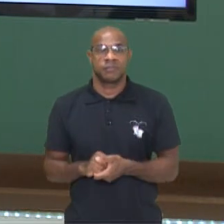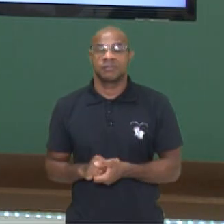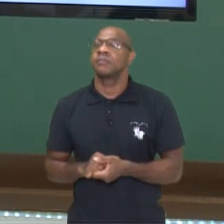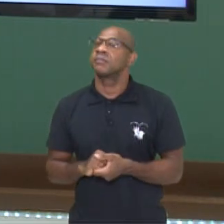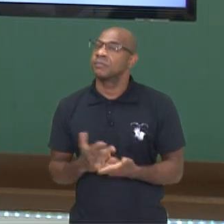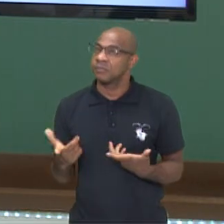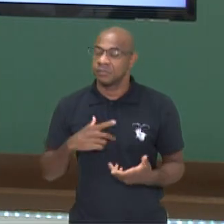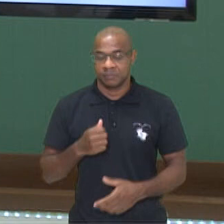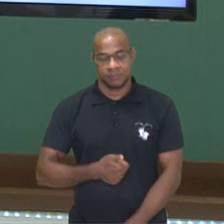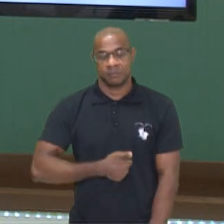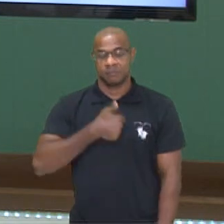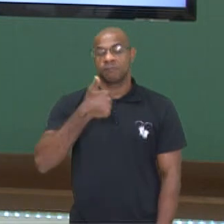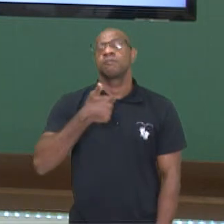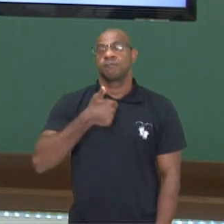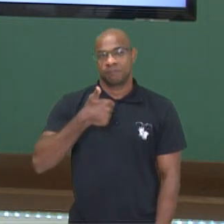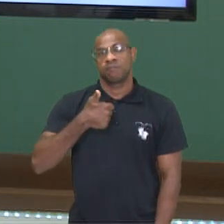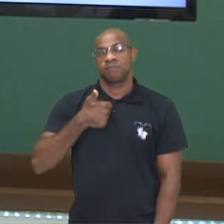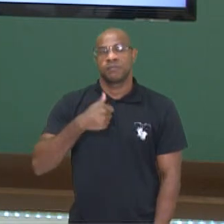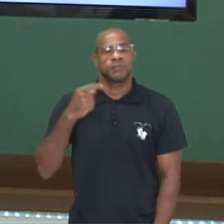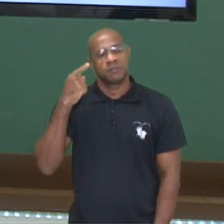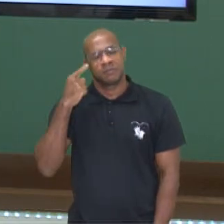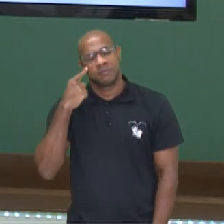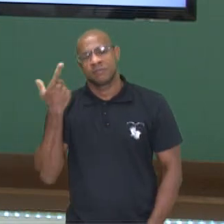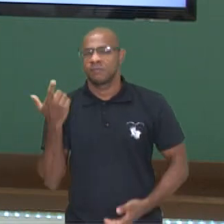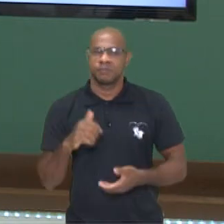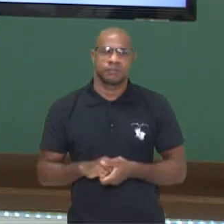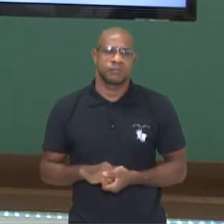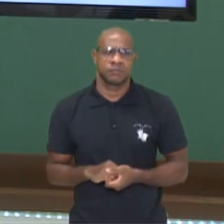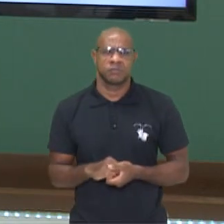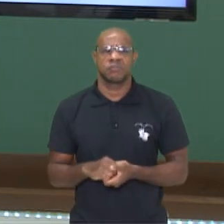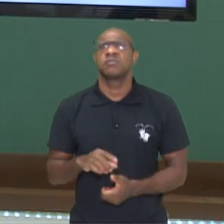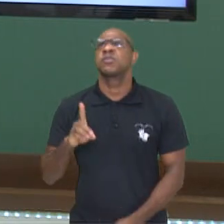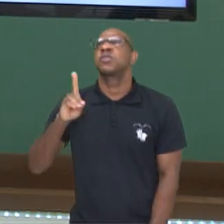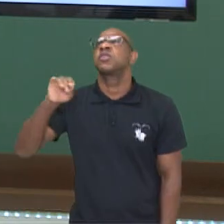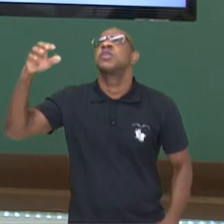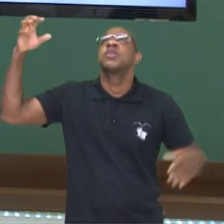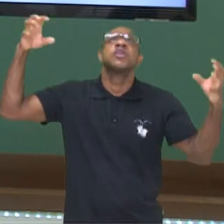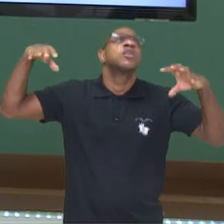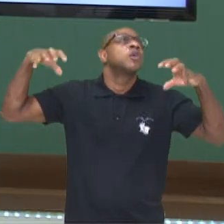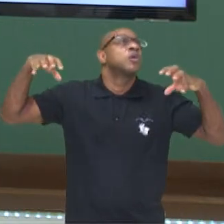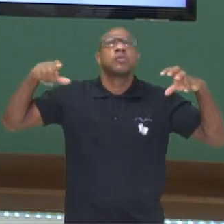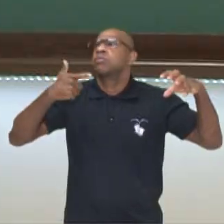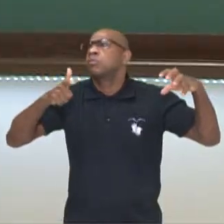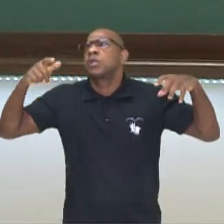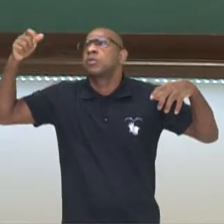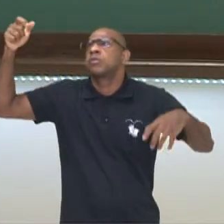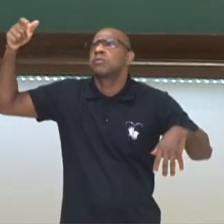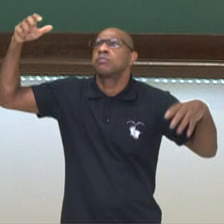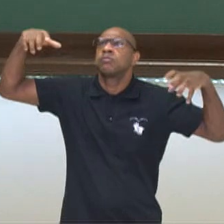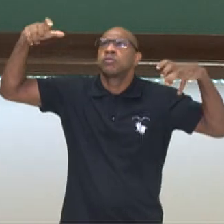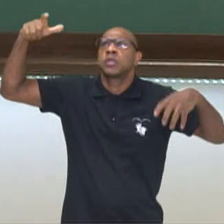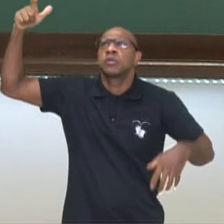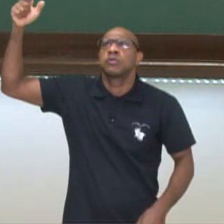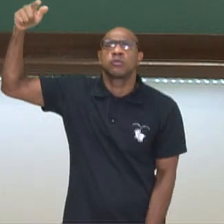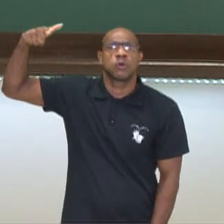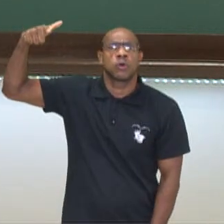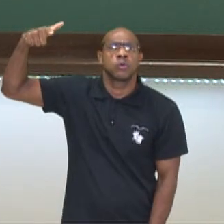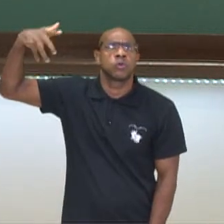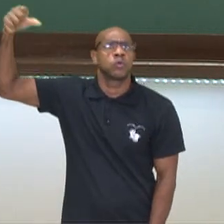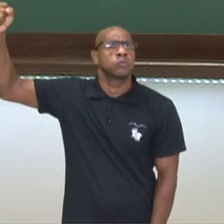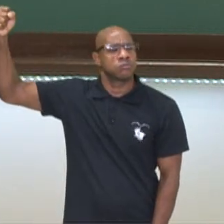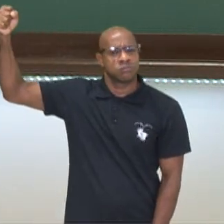predicativos positivos. Você pode ter pensado, mas em dia de chuva não há sol. Concordo, em dia de chuva não há